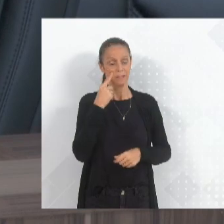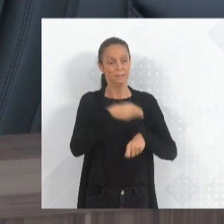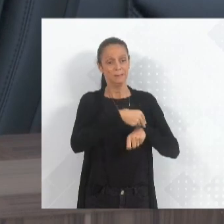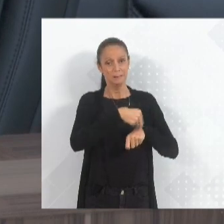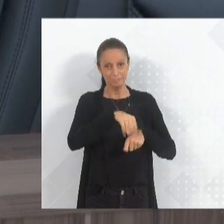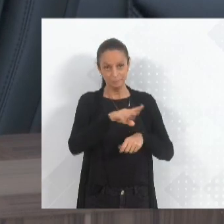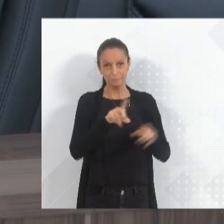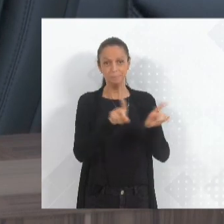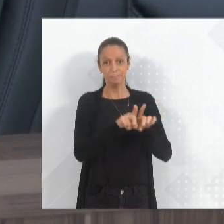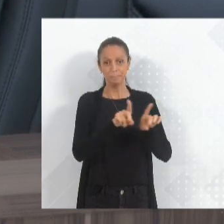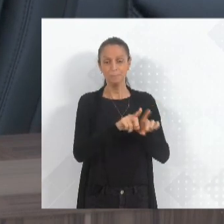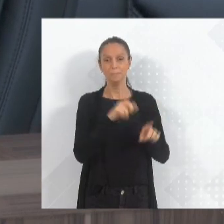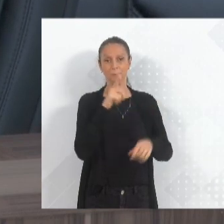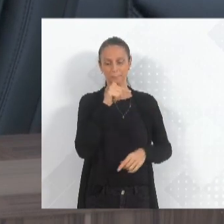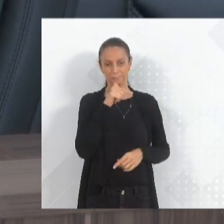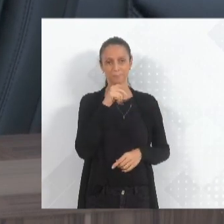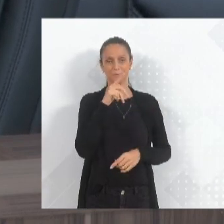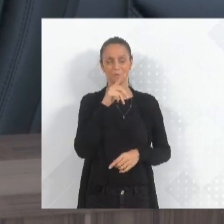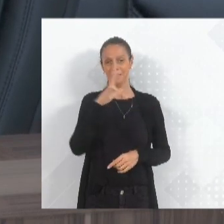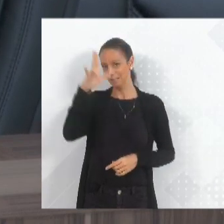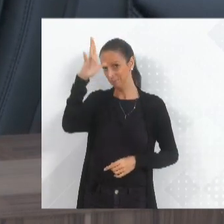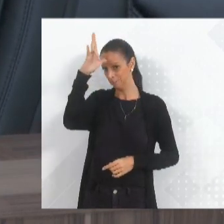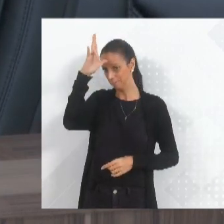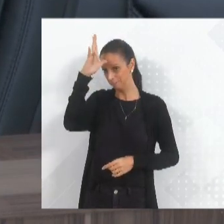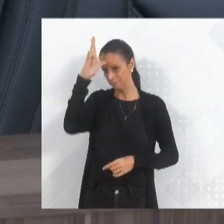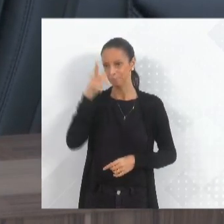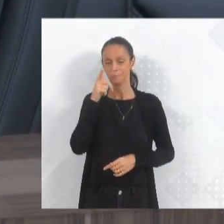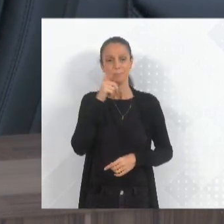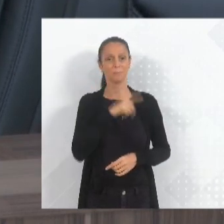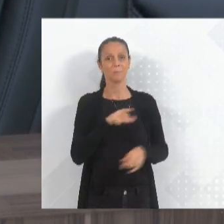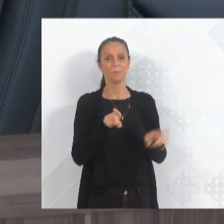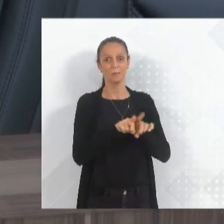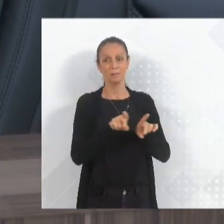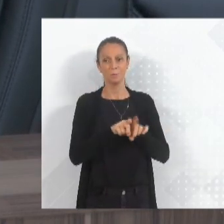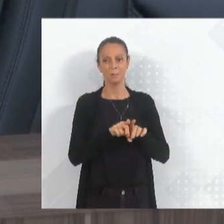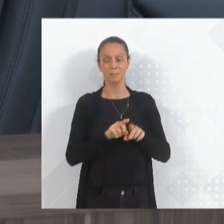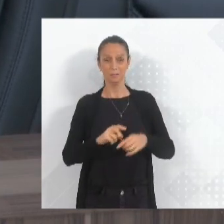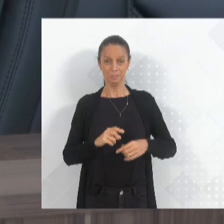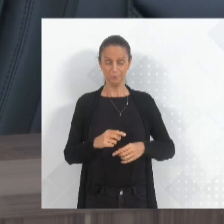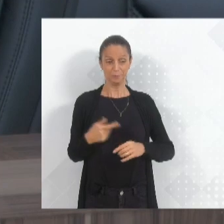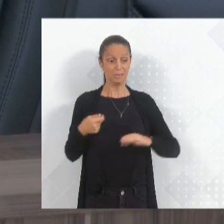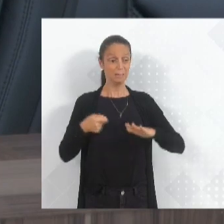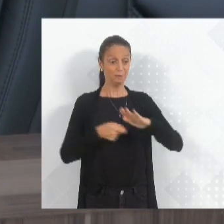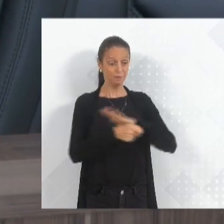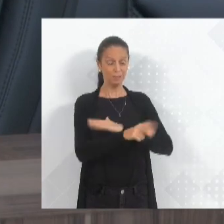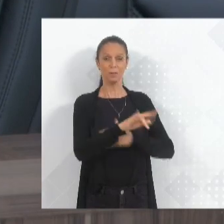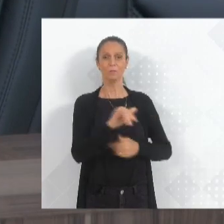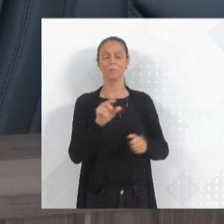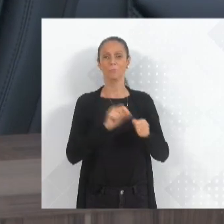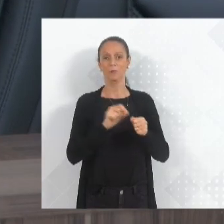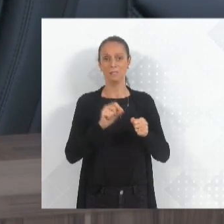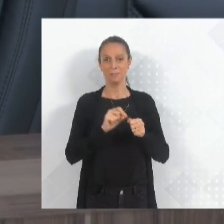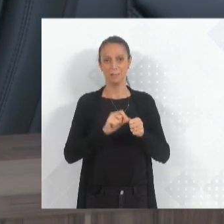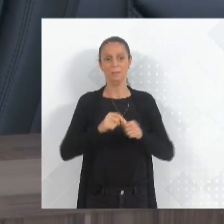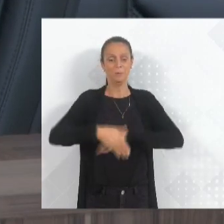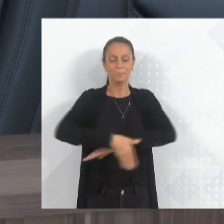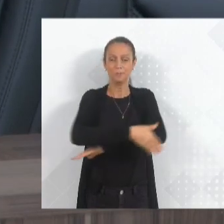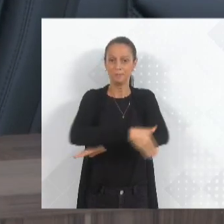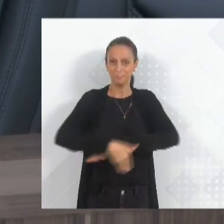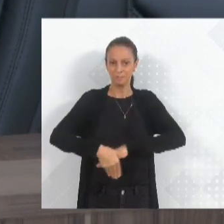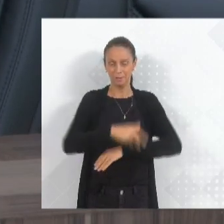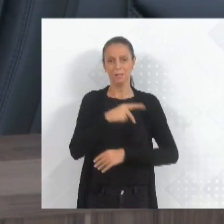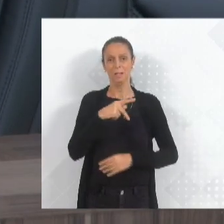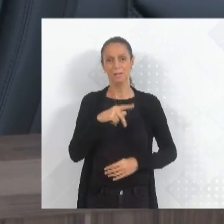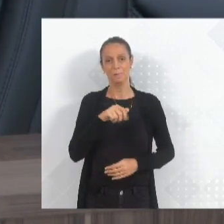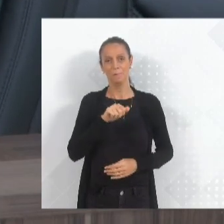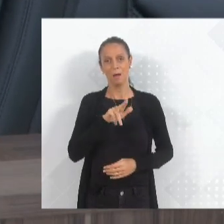região ali do pé da vila, né, como o senhor falou. E, com certeza, com os investimentos que nós estaremos fazendo, lá na Pauzinho Filho, que o senhor conhece